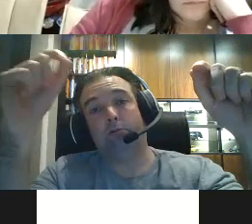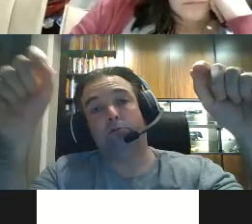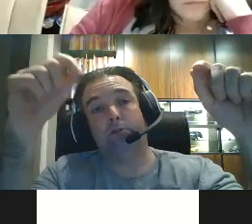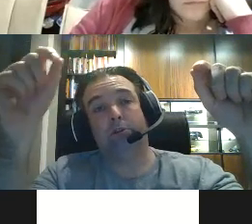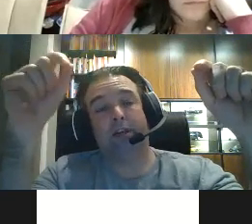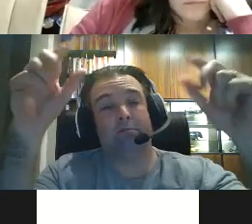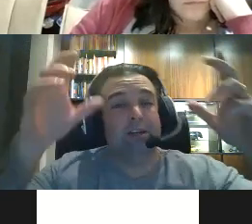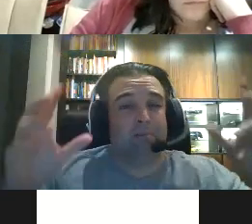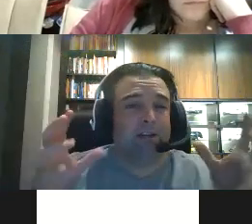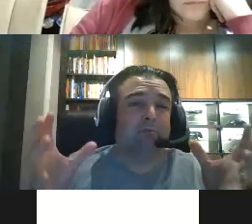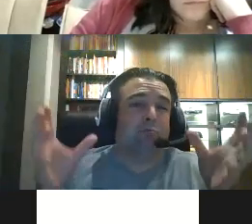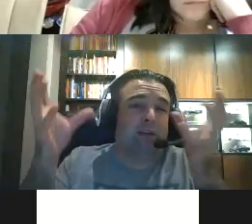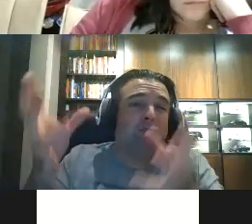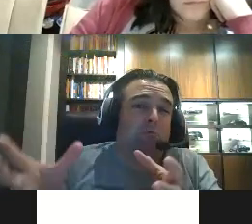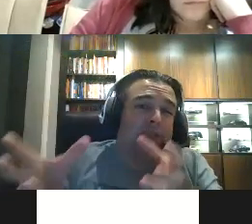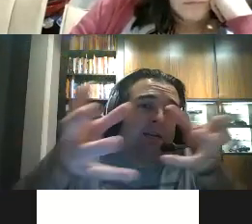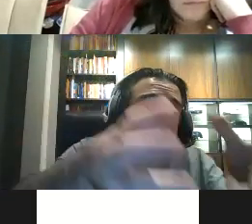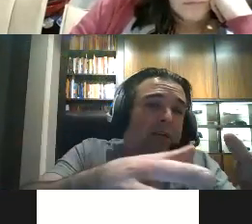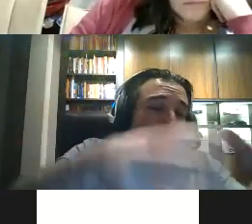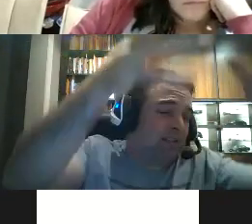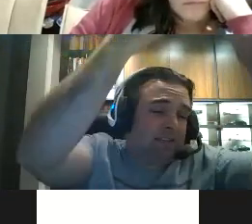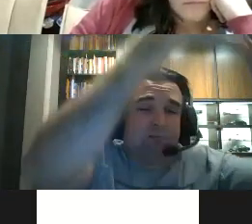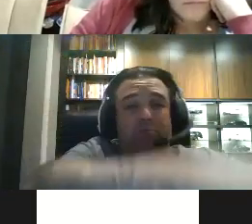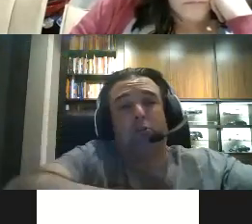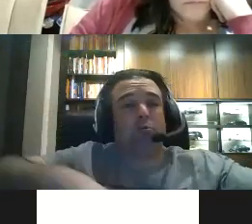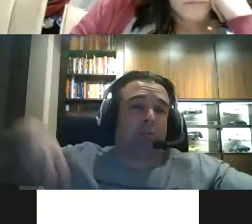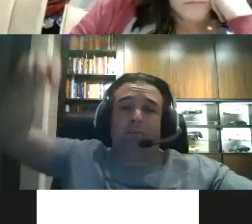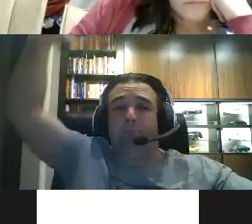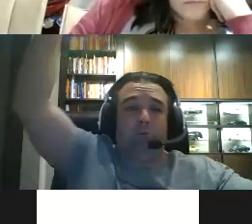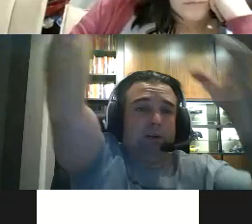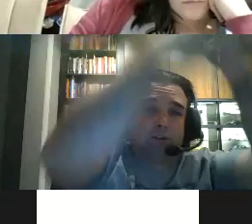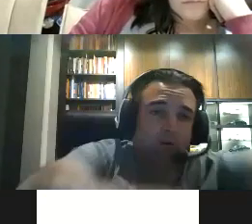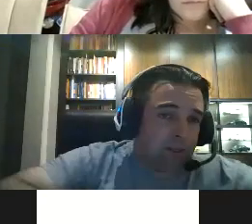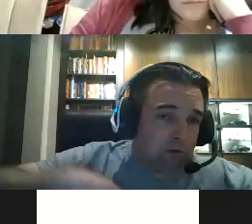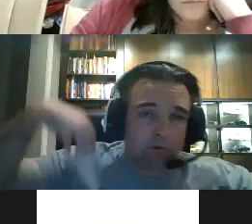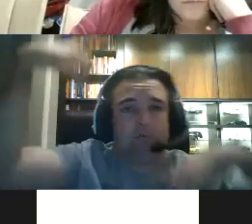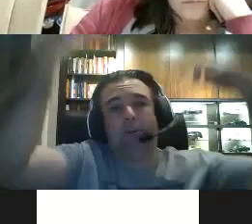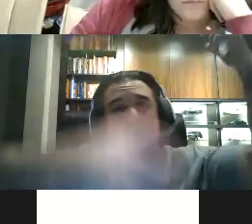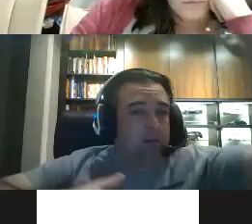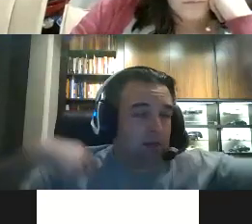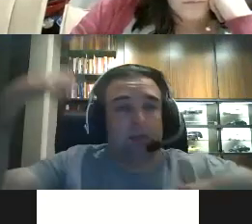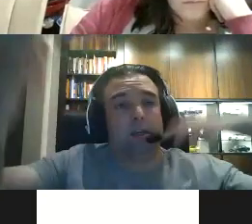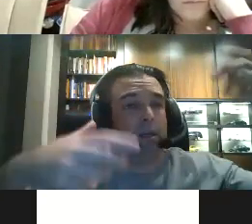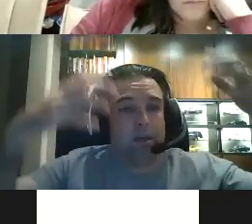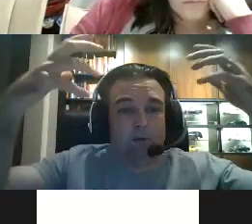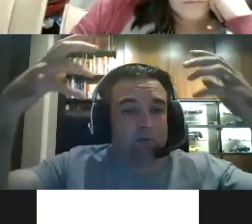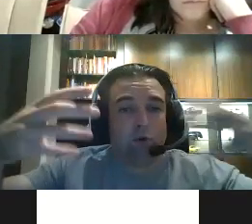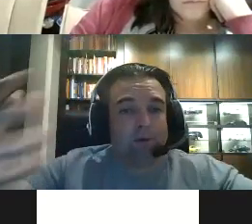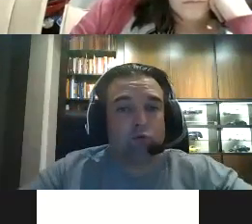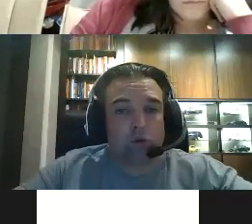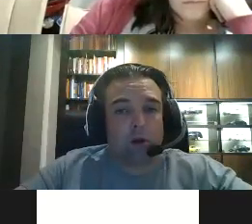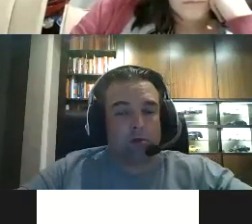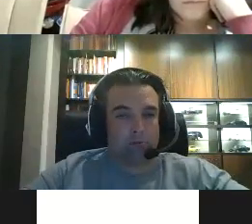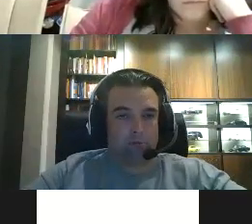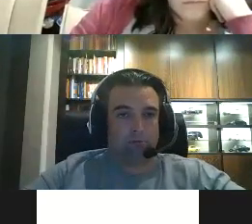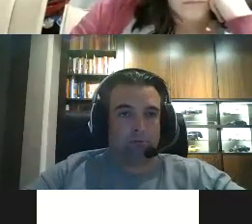é o maior consumidor de água. Não, a agricultura usa água, essa água volta, evapora e chove de novo e o volume é